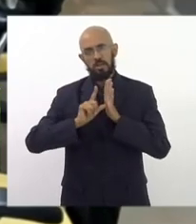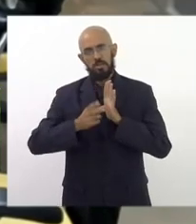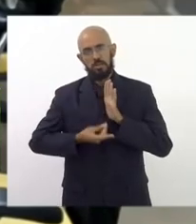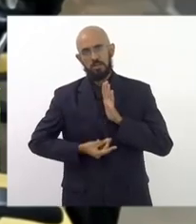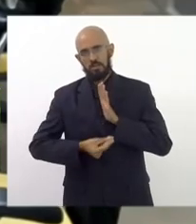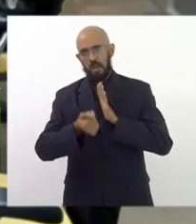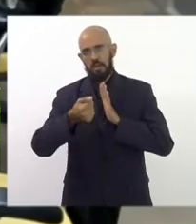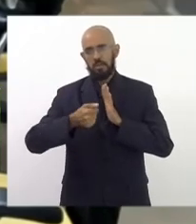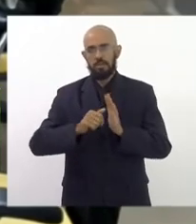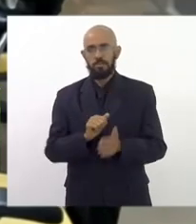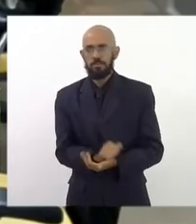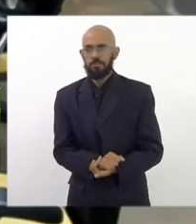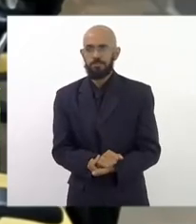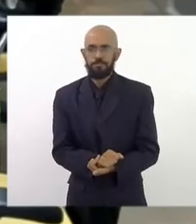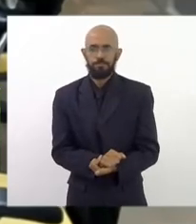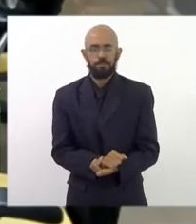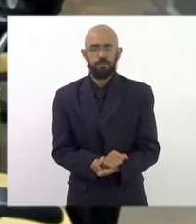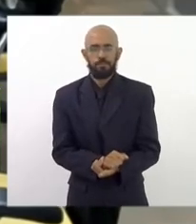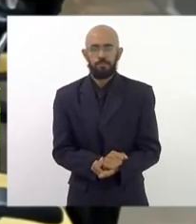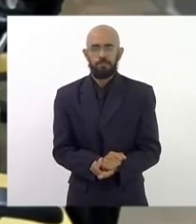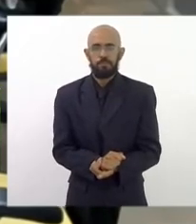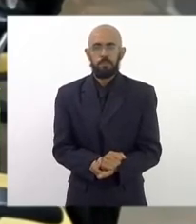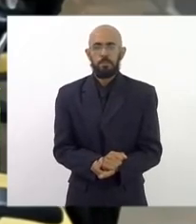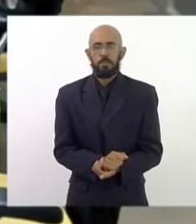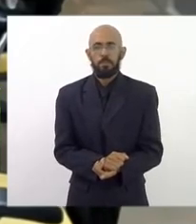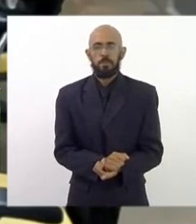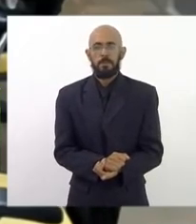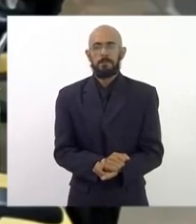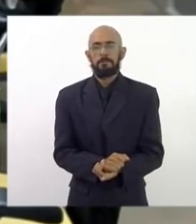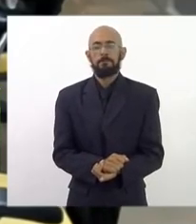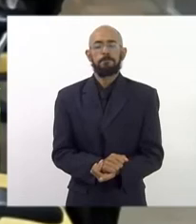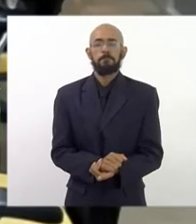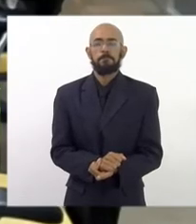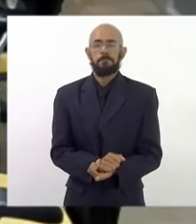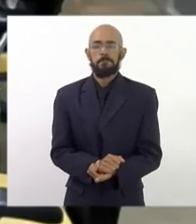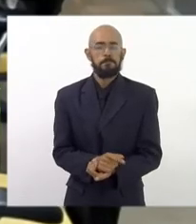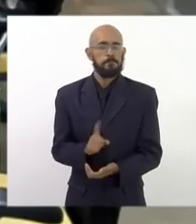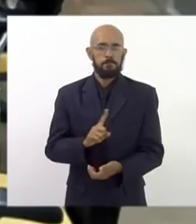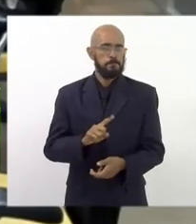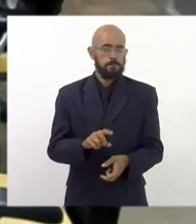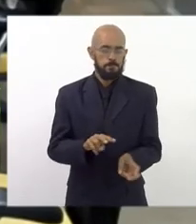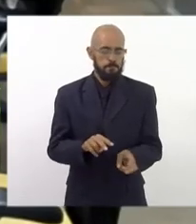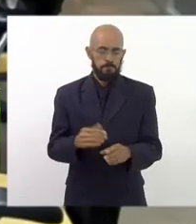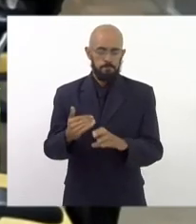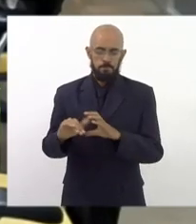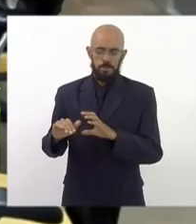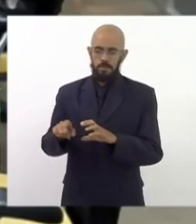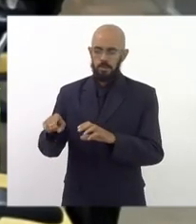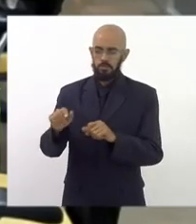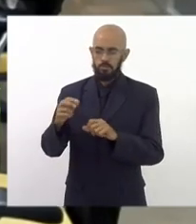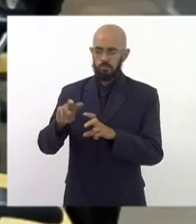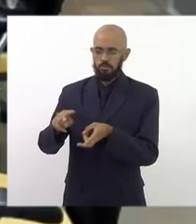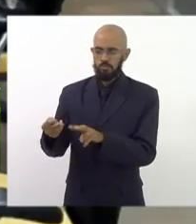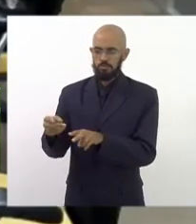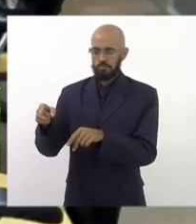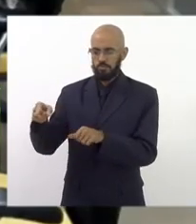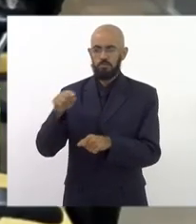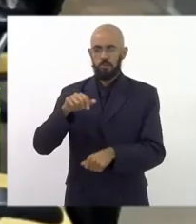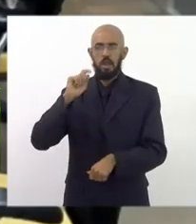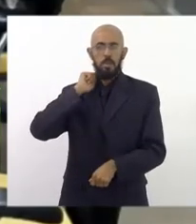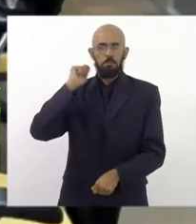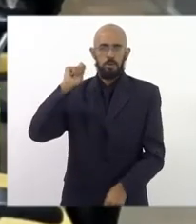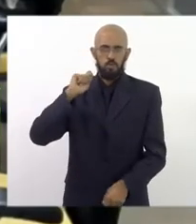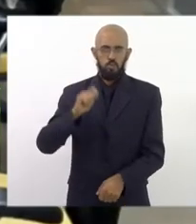isso pronto. É, a gente não encaminhou para você ainda, Luiz Paulo, temos aí o mês de abril para